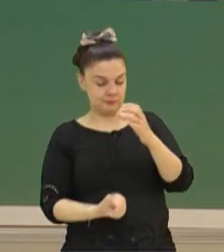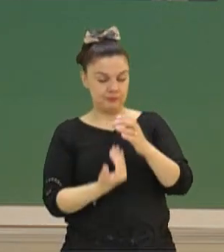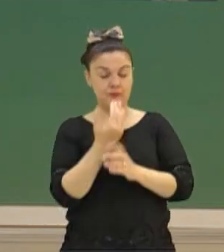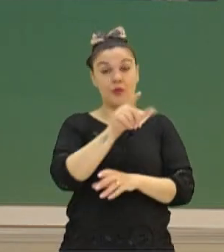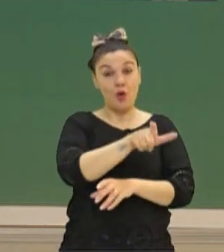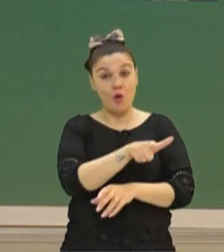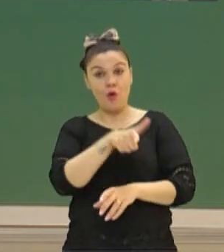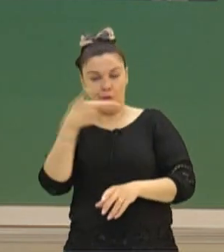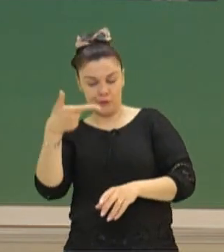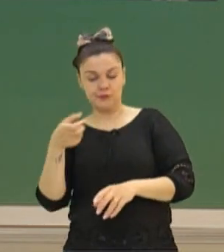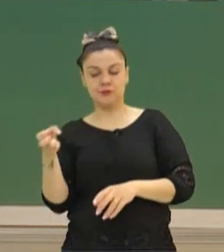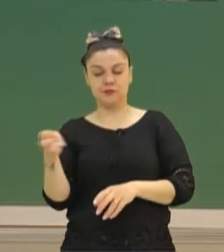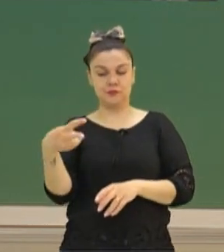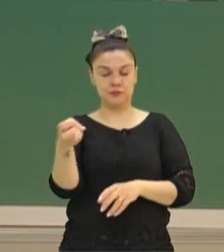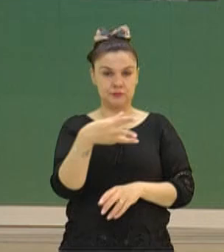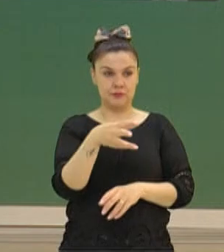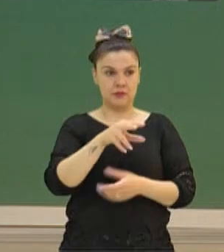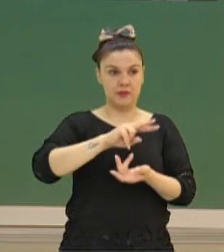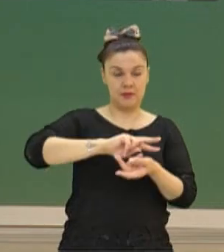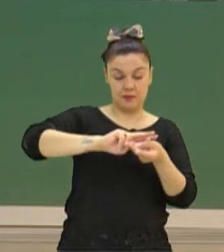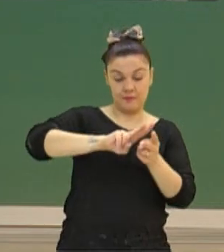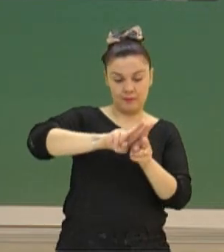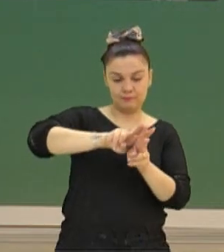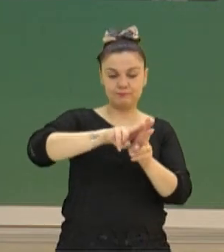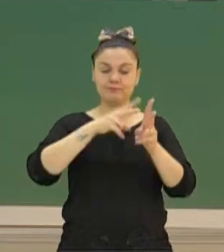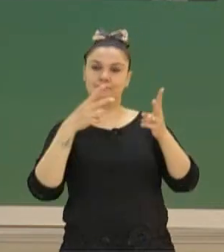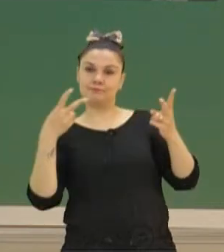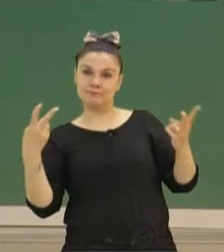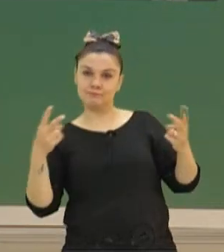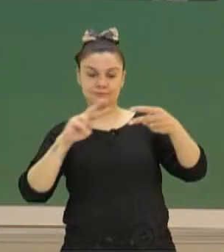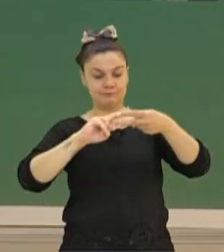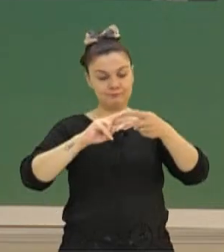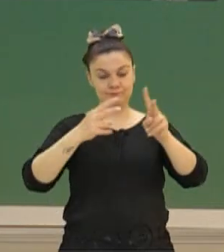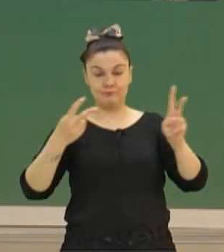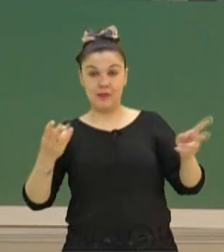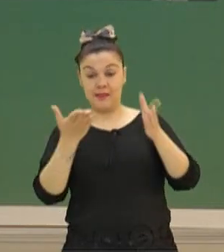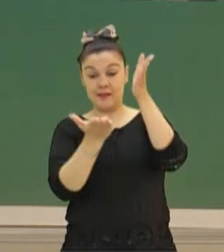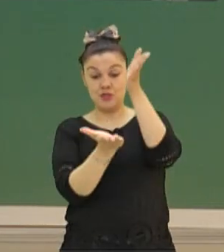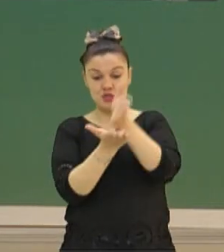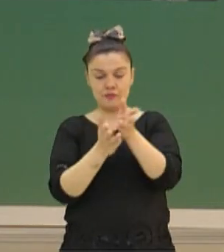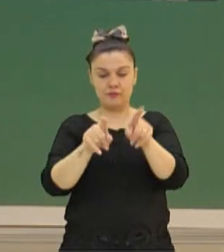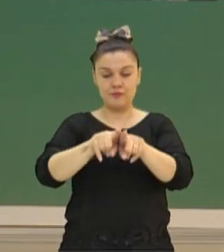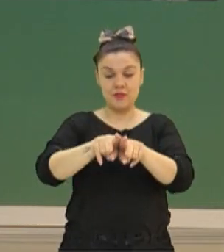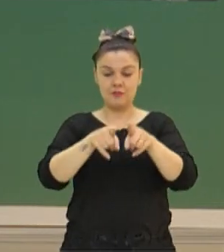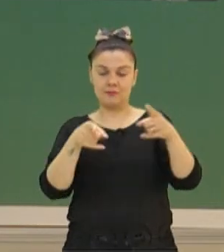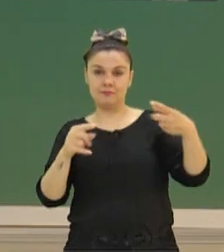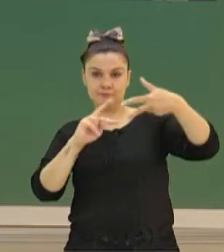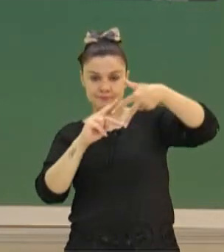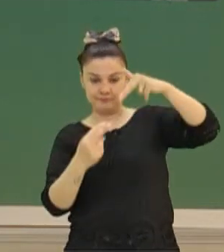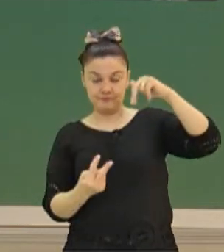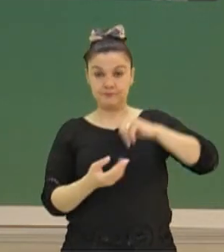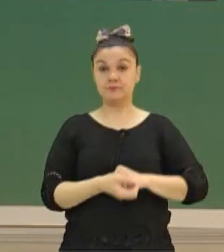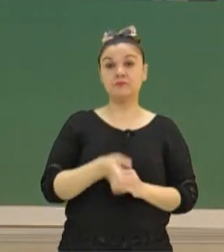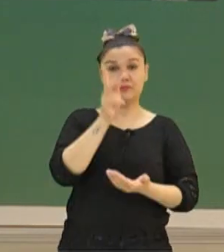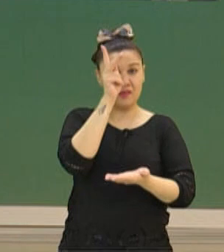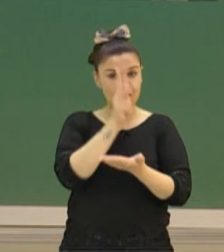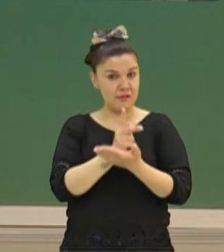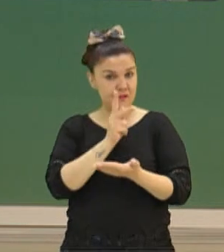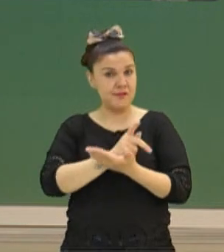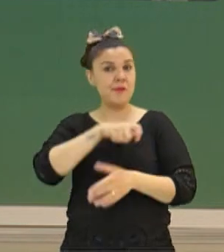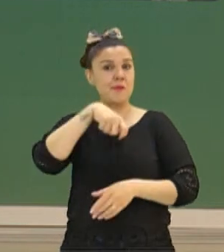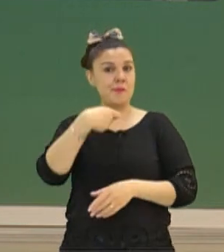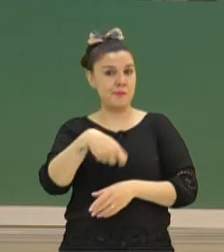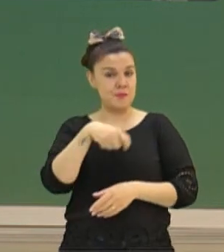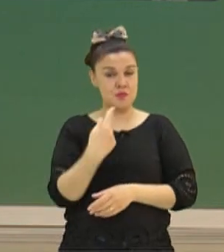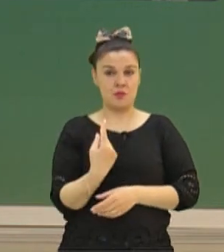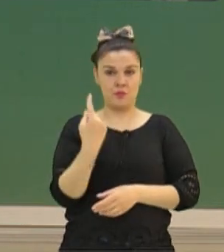partir de outros vírus, eles se replicam. Eles vão sofrer uma divisão de material genético. Então, sempre tem que ter pelo